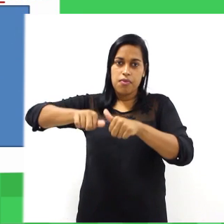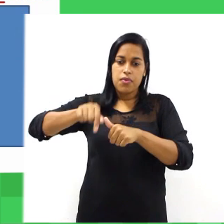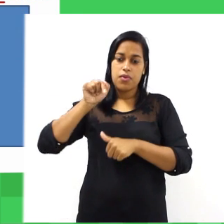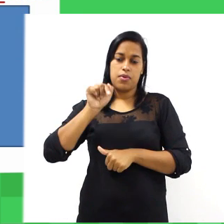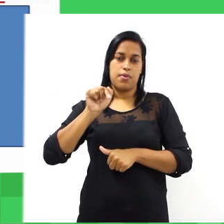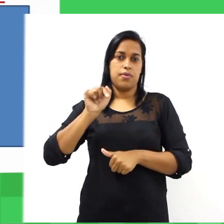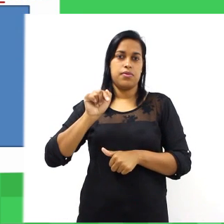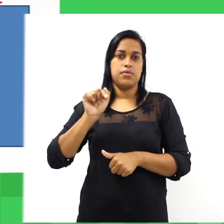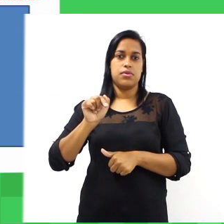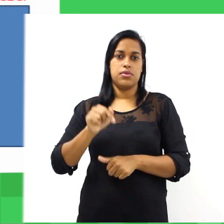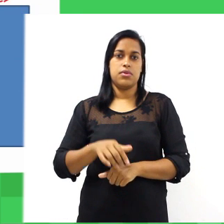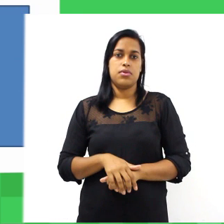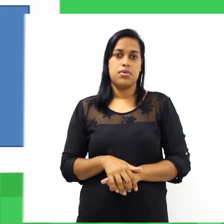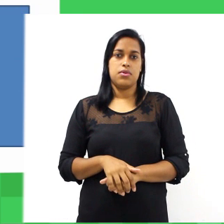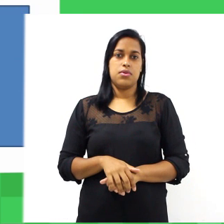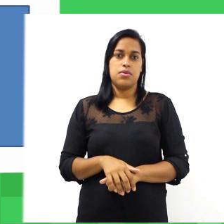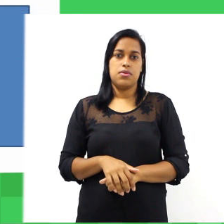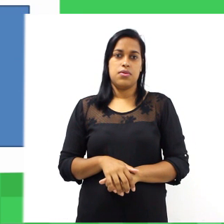aqui